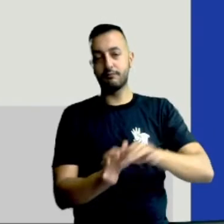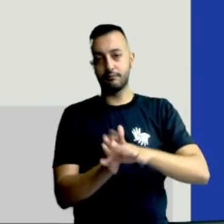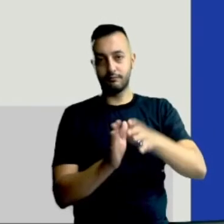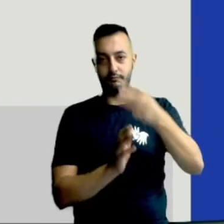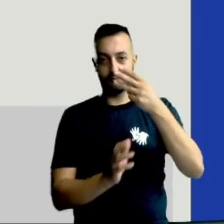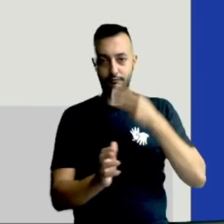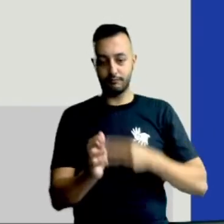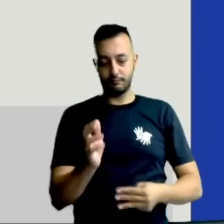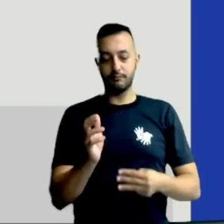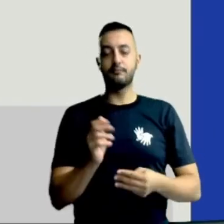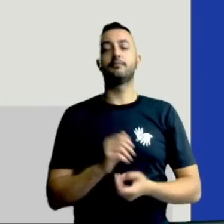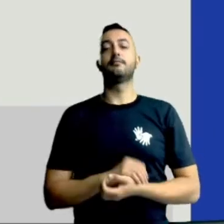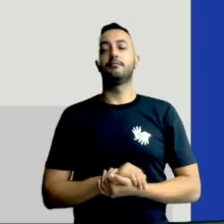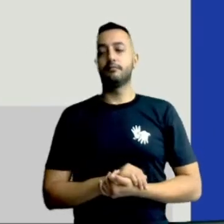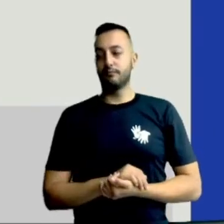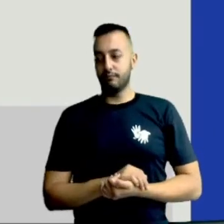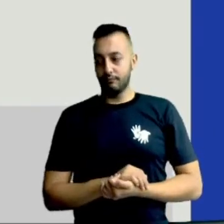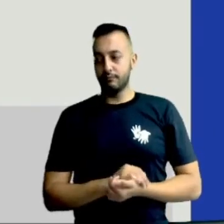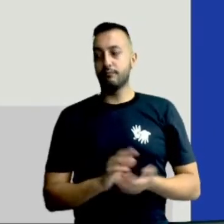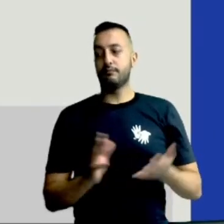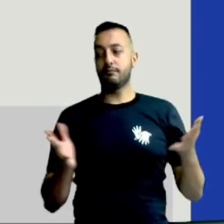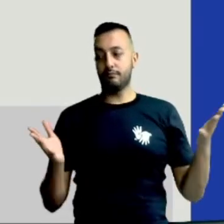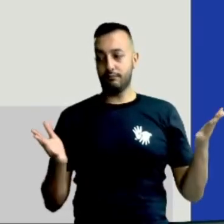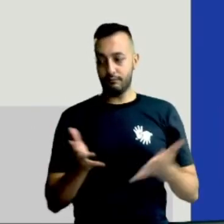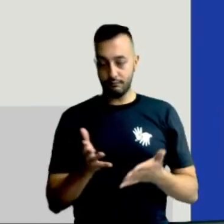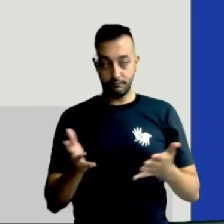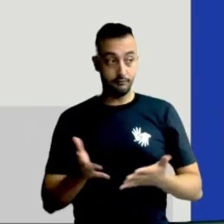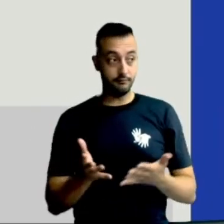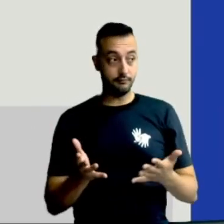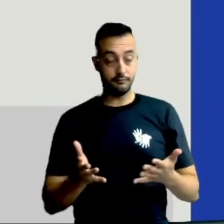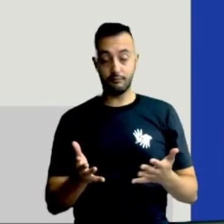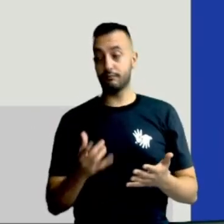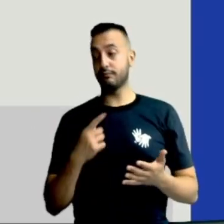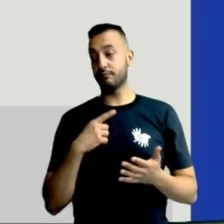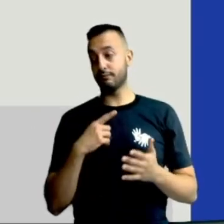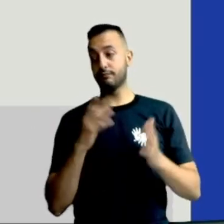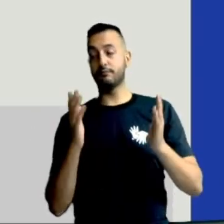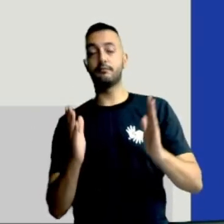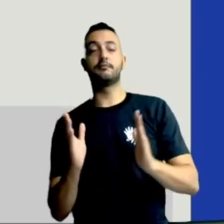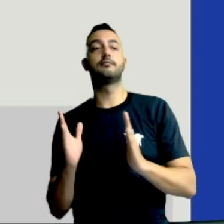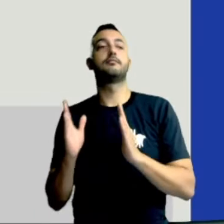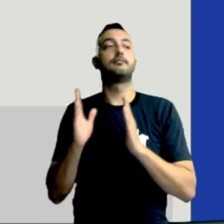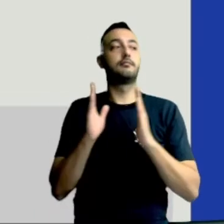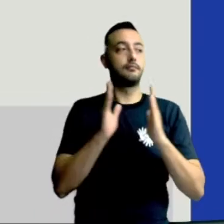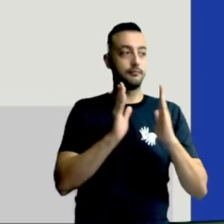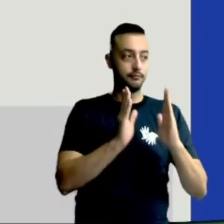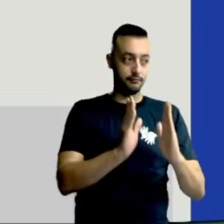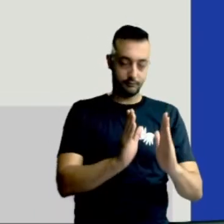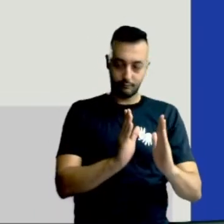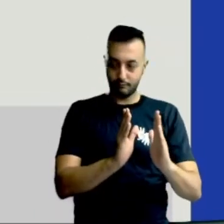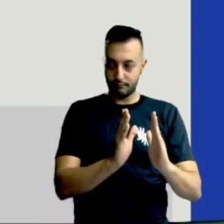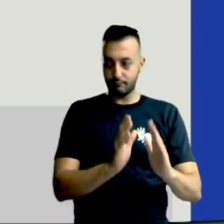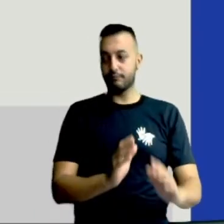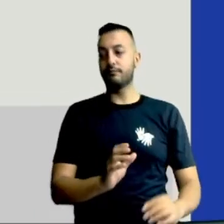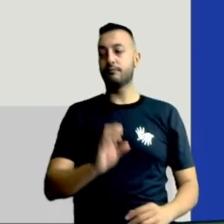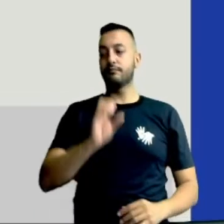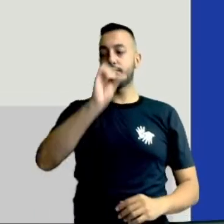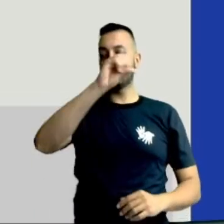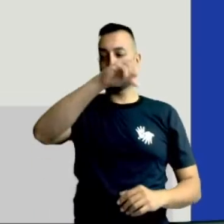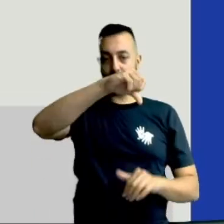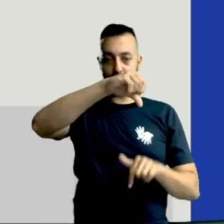né? 3. Agora vamos para a casa das unidades de milhar. 9